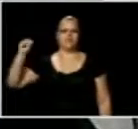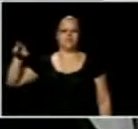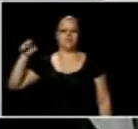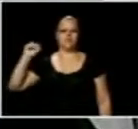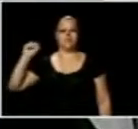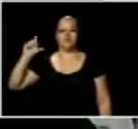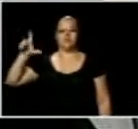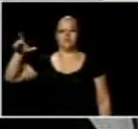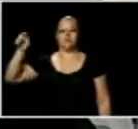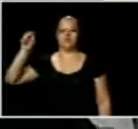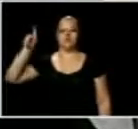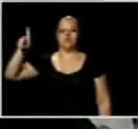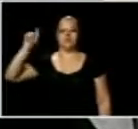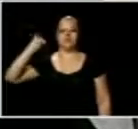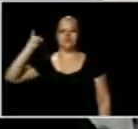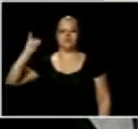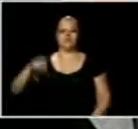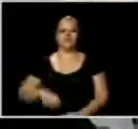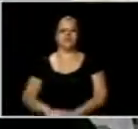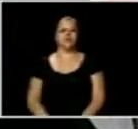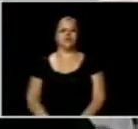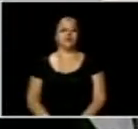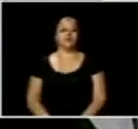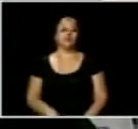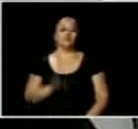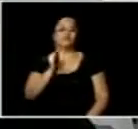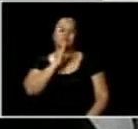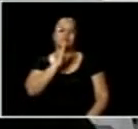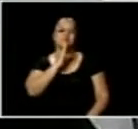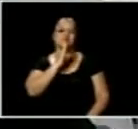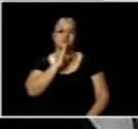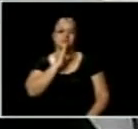conhece e que estava fazendo um grande trabalho.